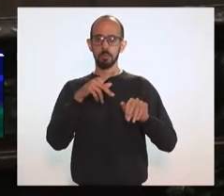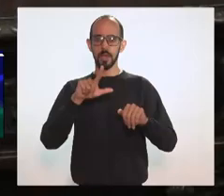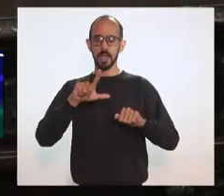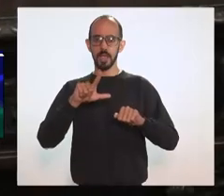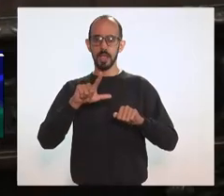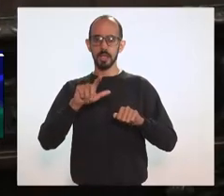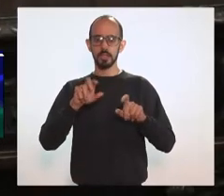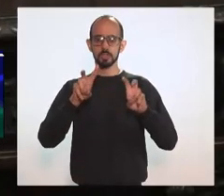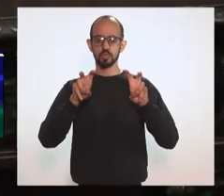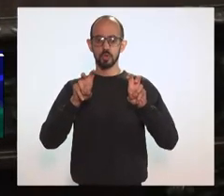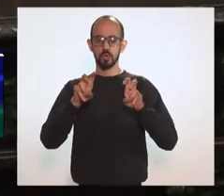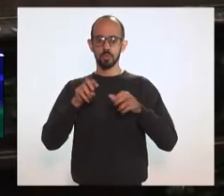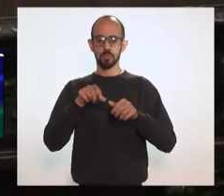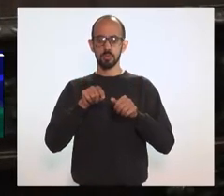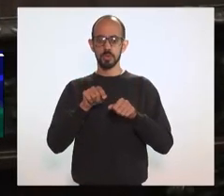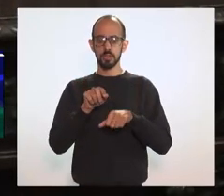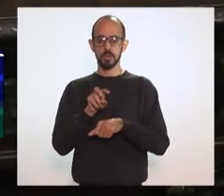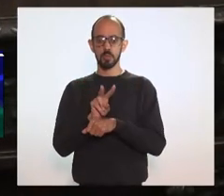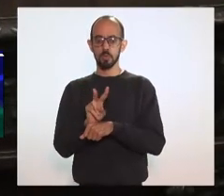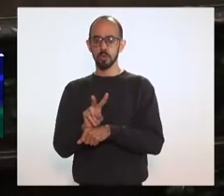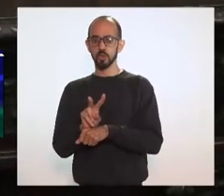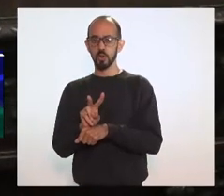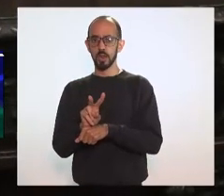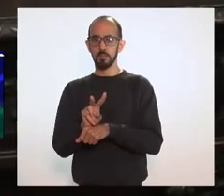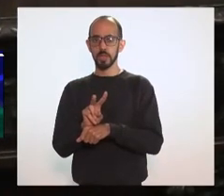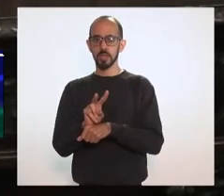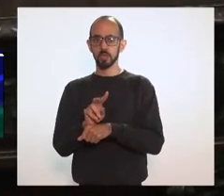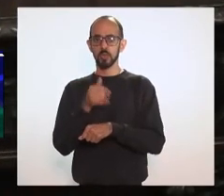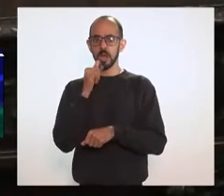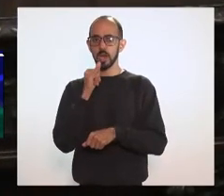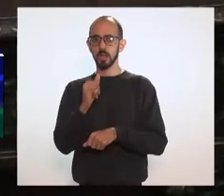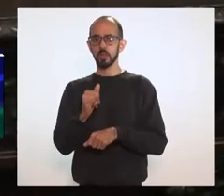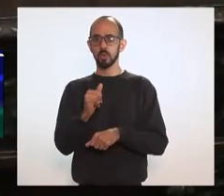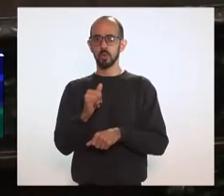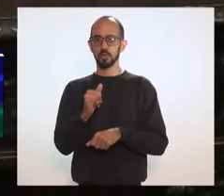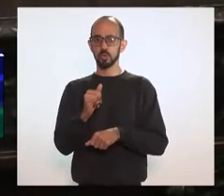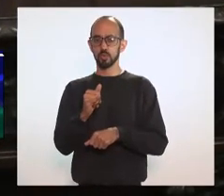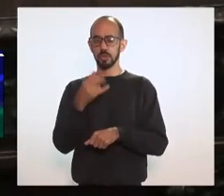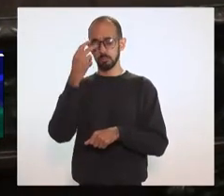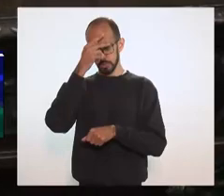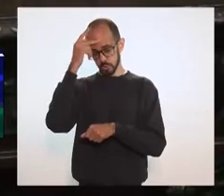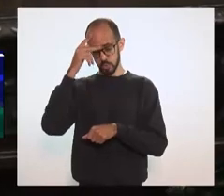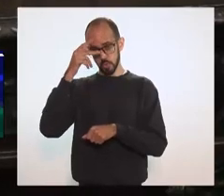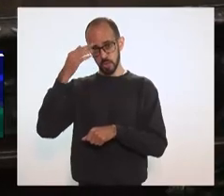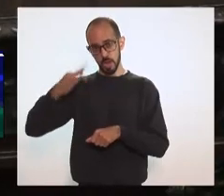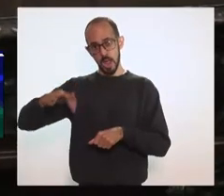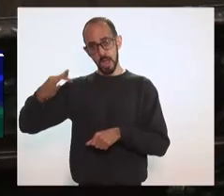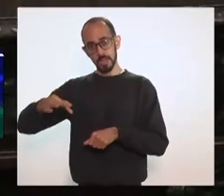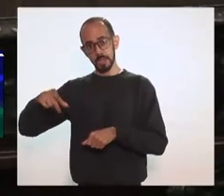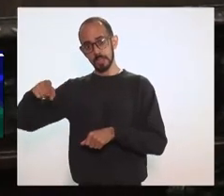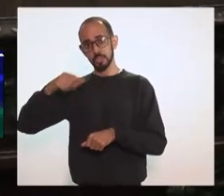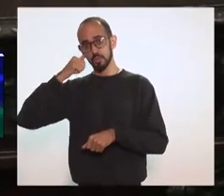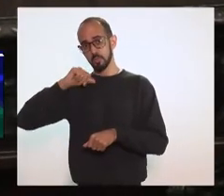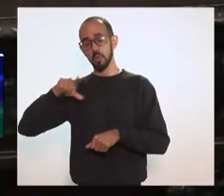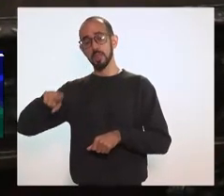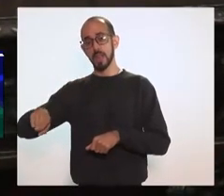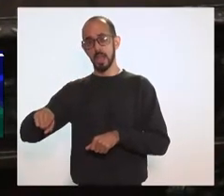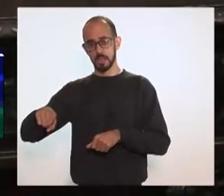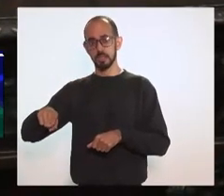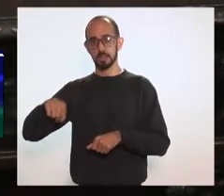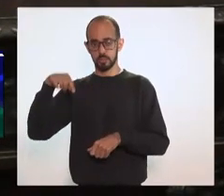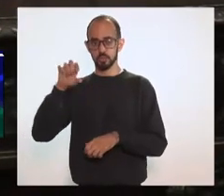monitoramento eletrônico de agressores de mulheres no Estado do Rio de Janeiro. Um projeto que busca